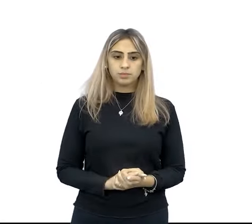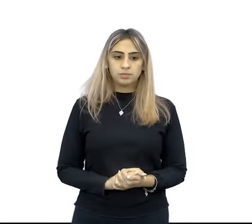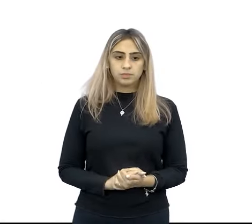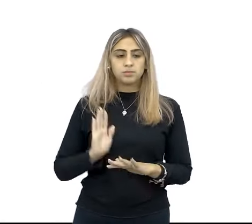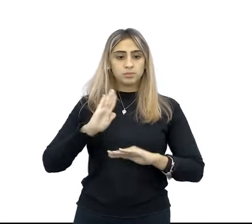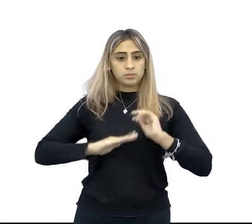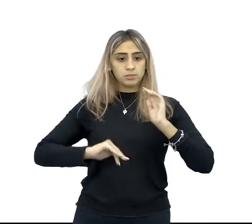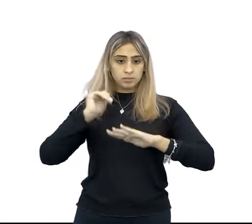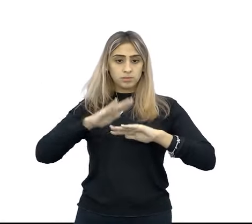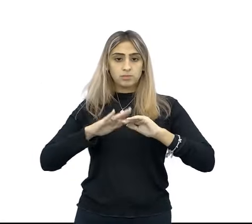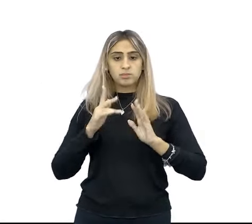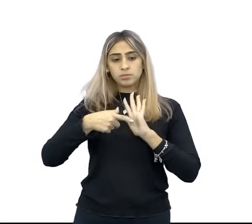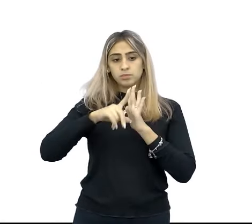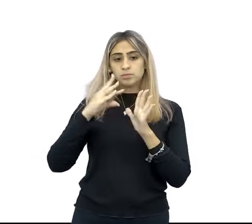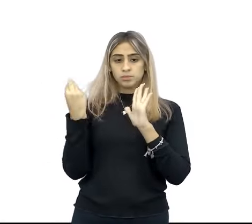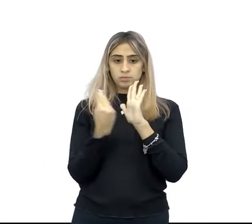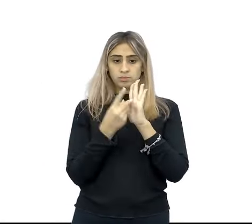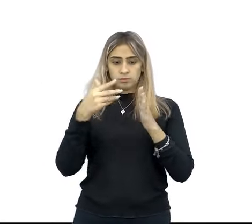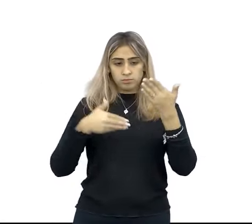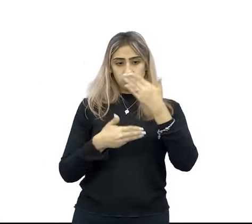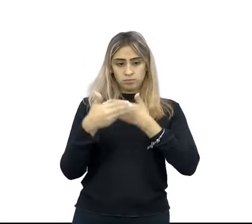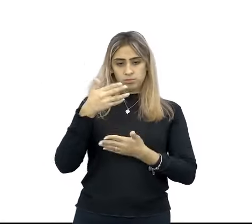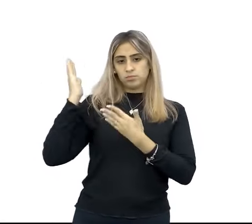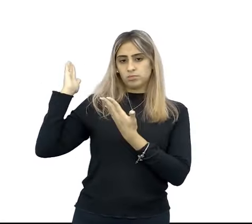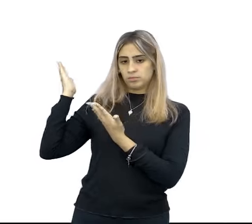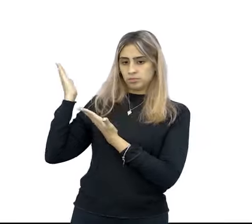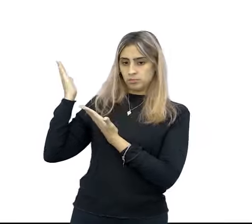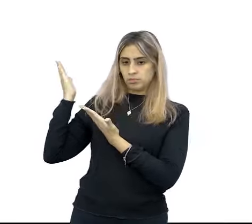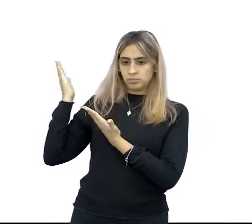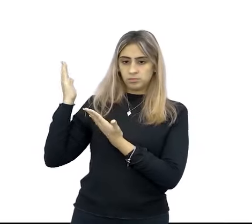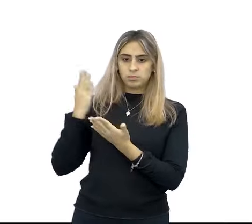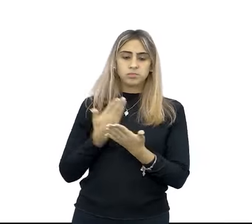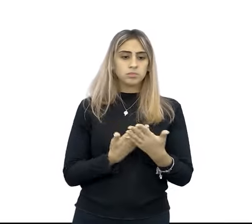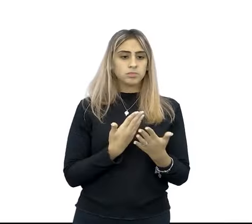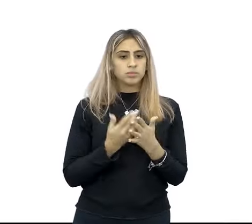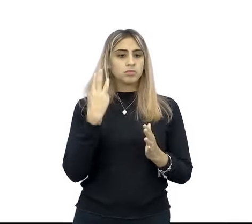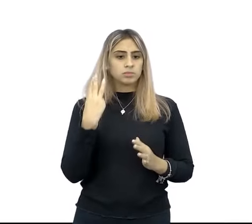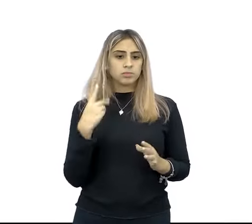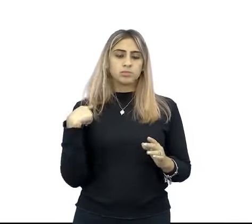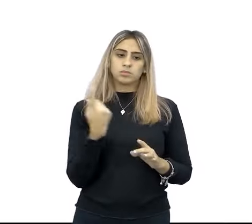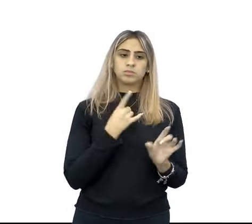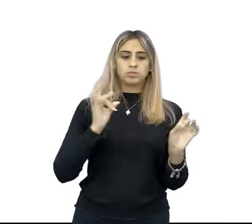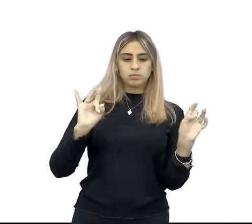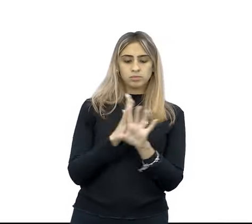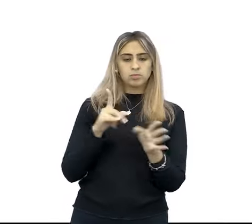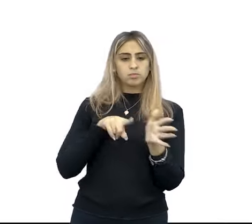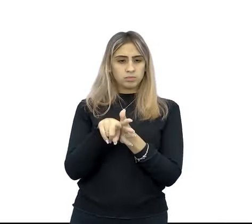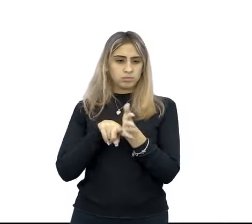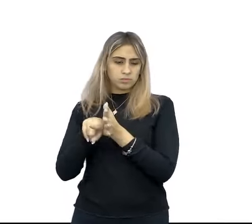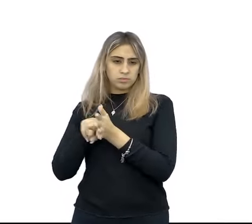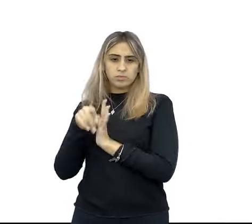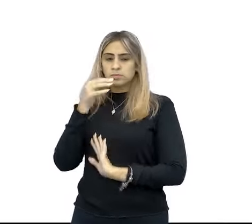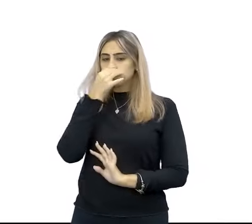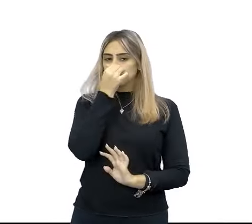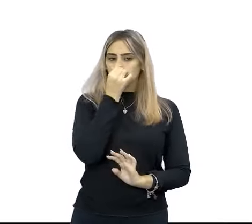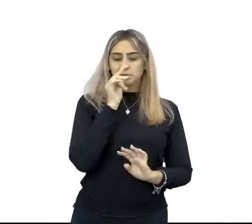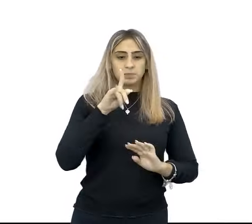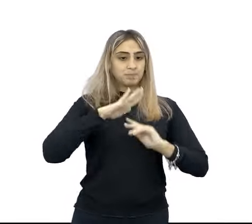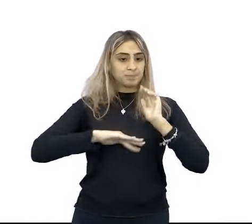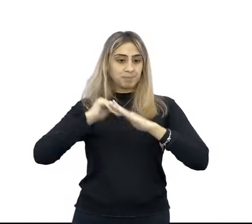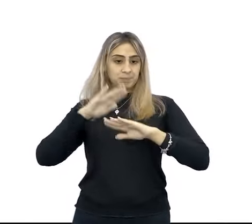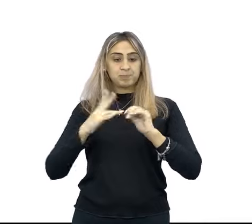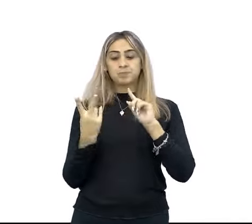a habilidade posta aí no slide da aula 3, que nós acabamos de analisar, é a habilidade